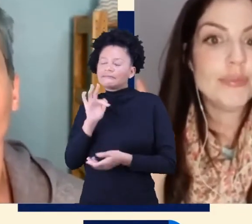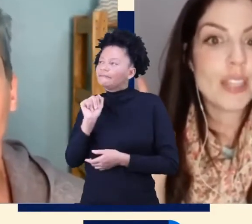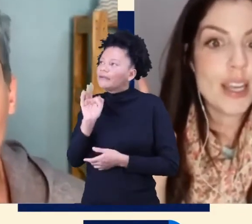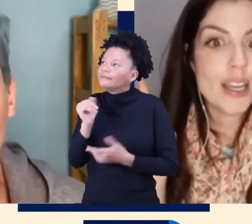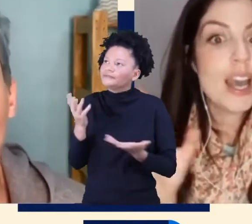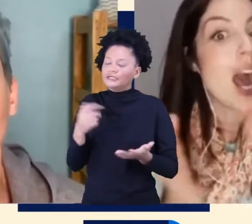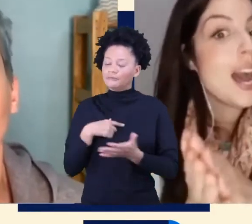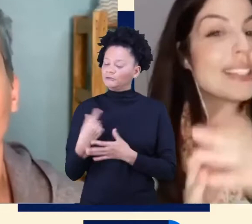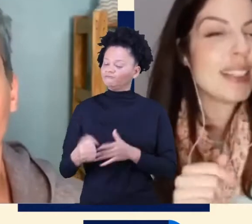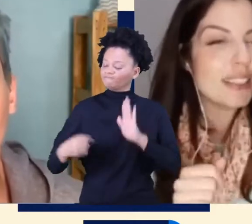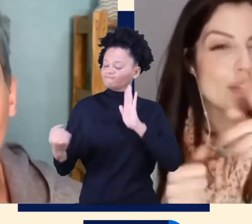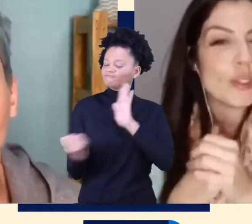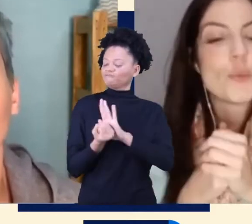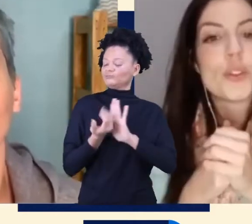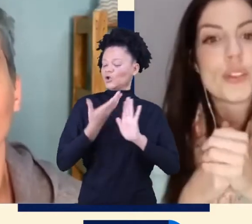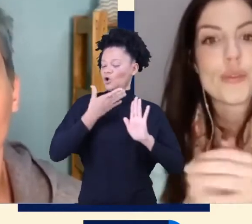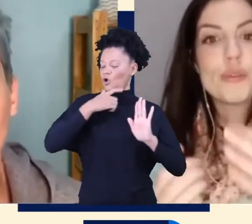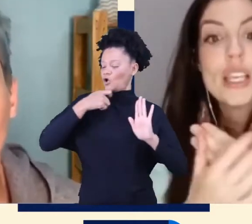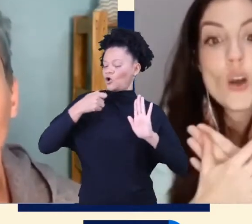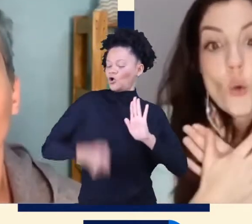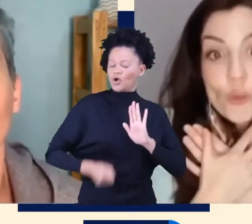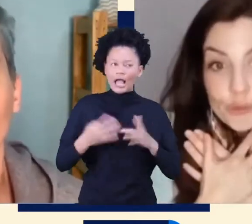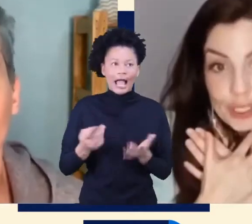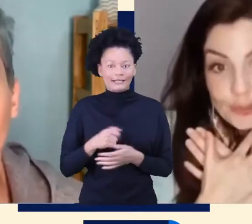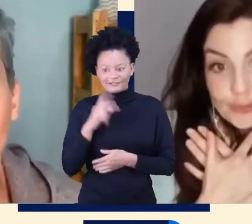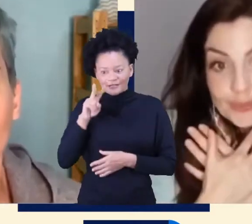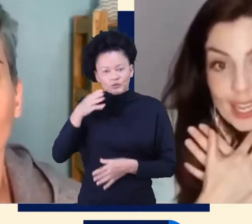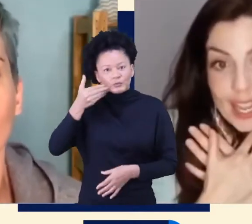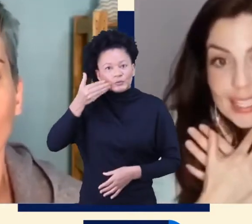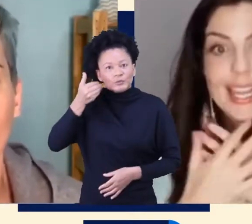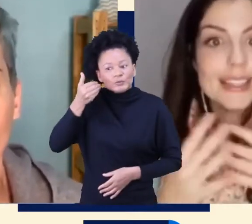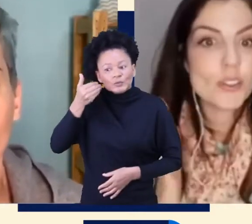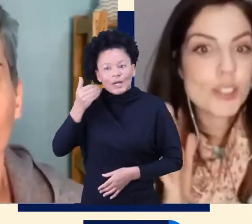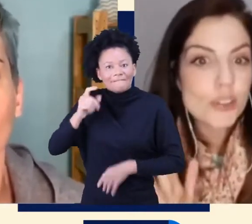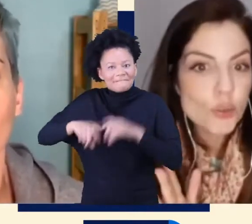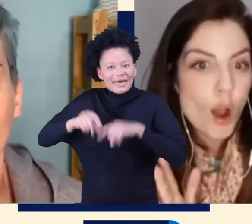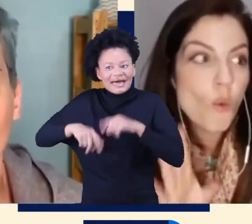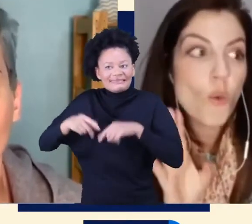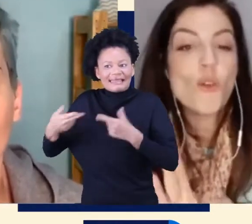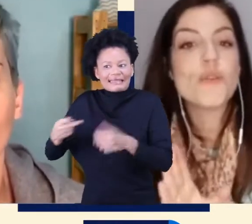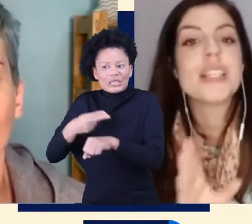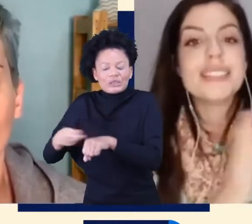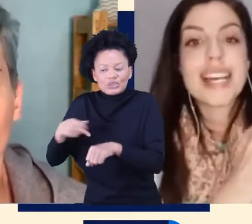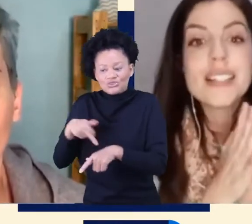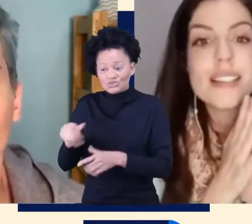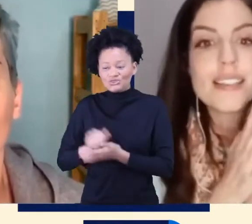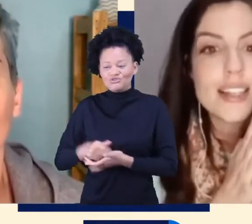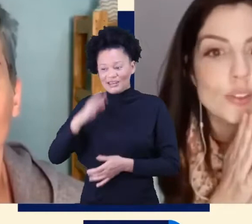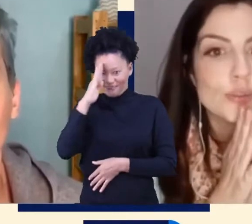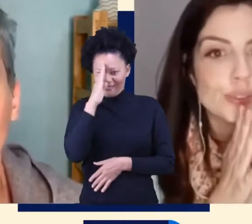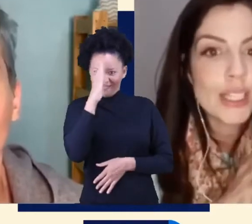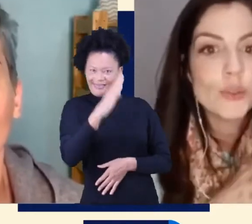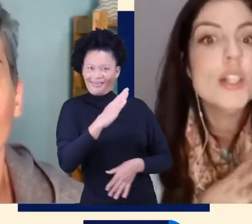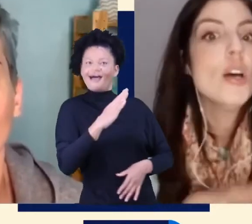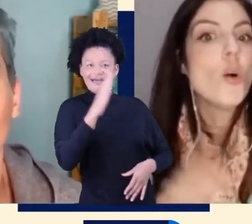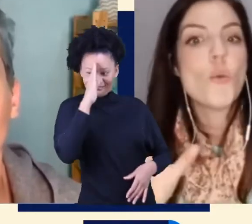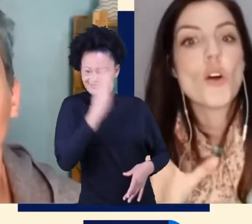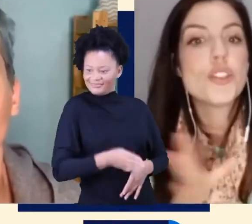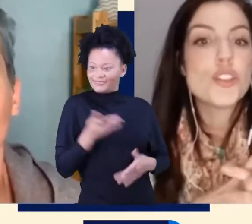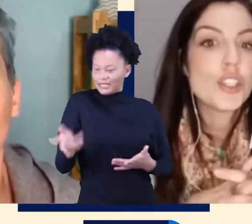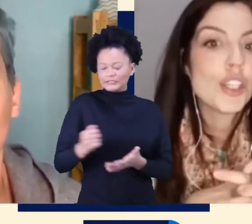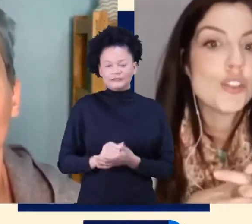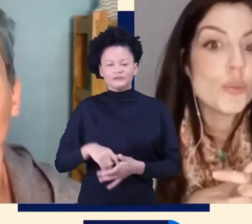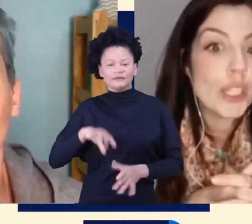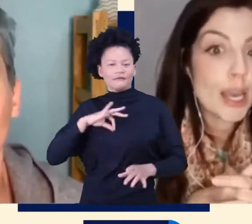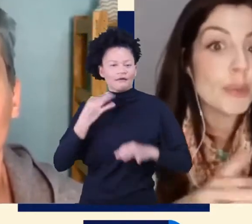dele, né? Se ele tá vendo pornografia, ufa, né? Ele é heterossexual, ufa, ele tá se excitando vendo um